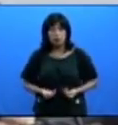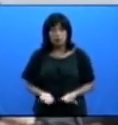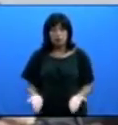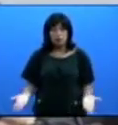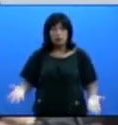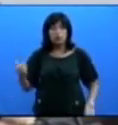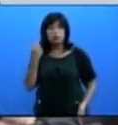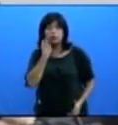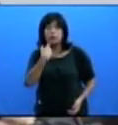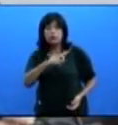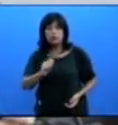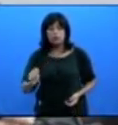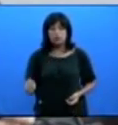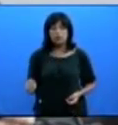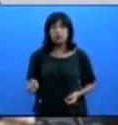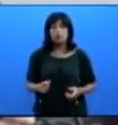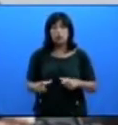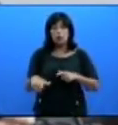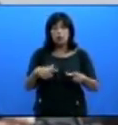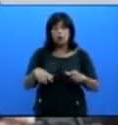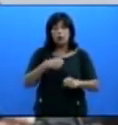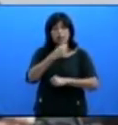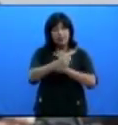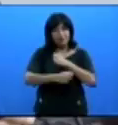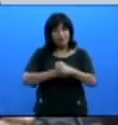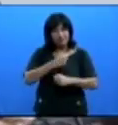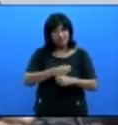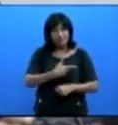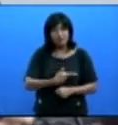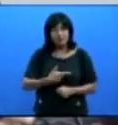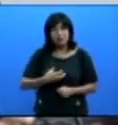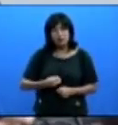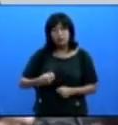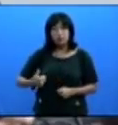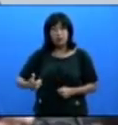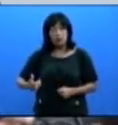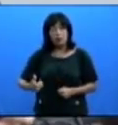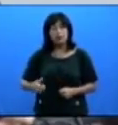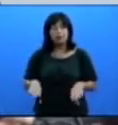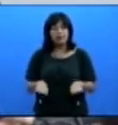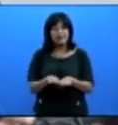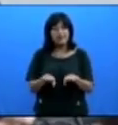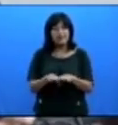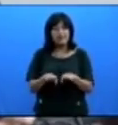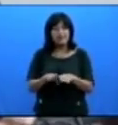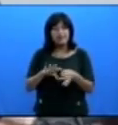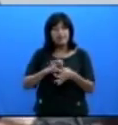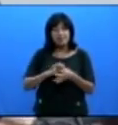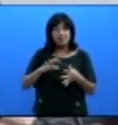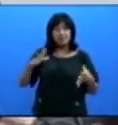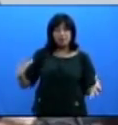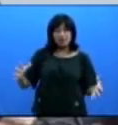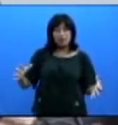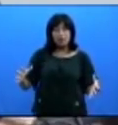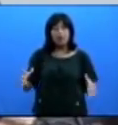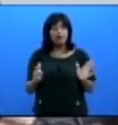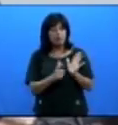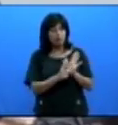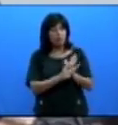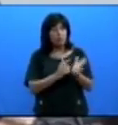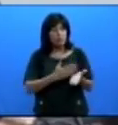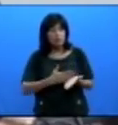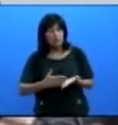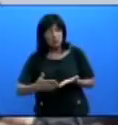município para o exercício 2011. E também iremos deliberar sobre as emendas apresentadas pelos senhores vereadores